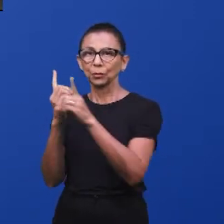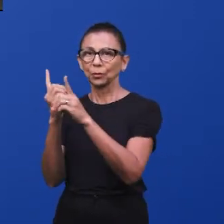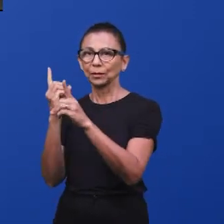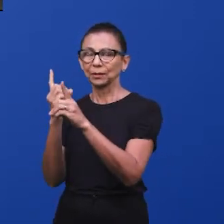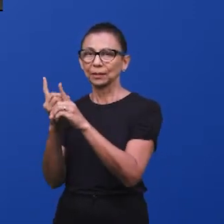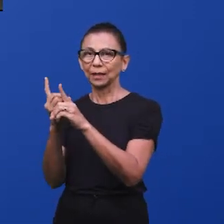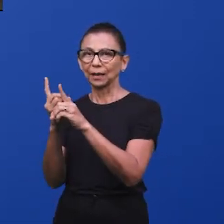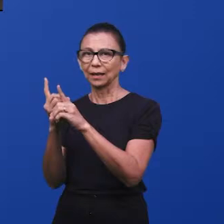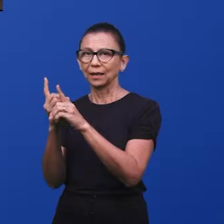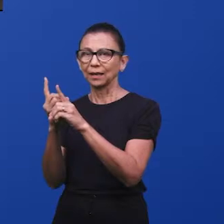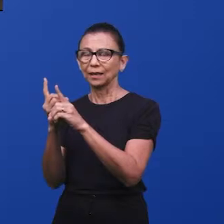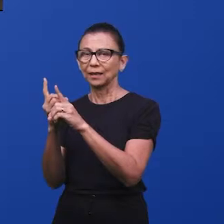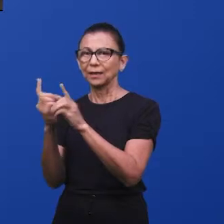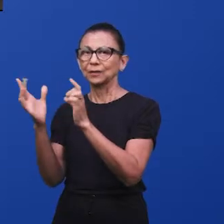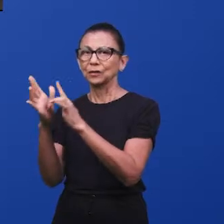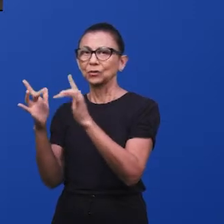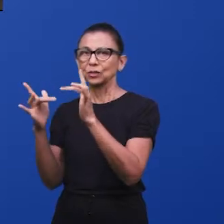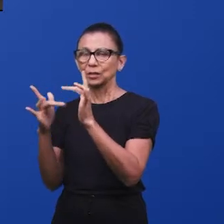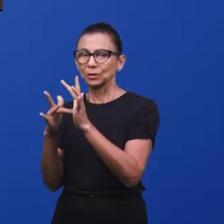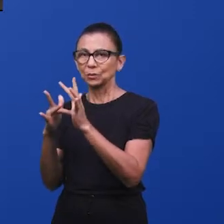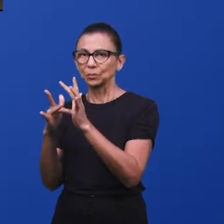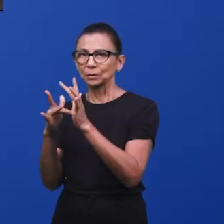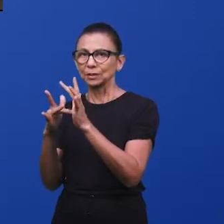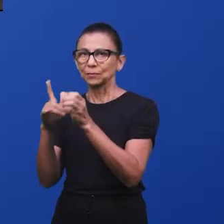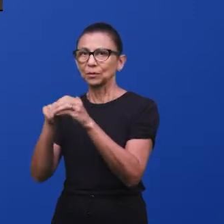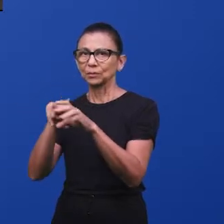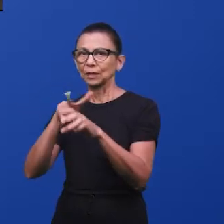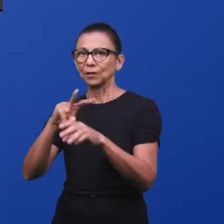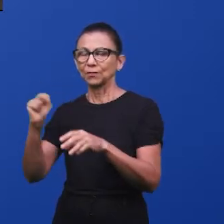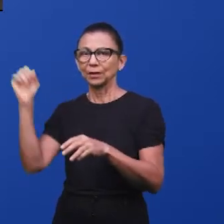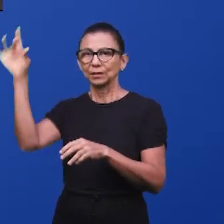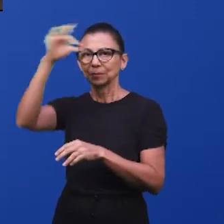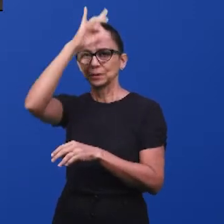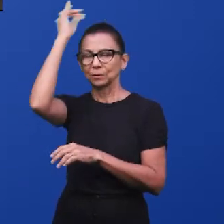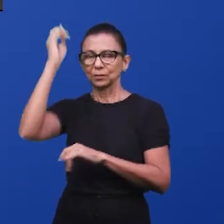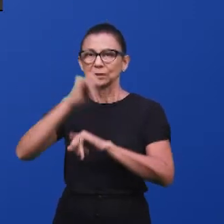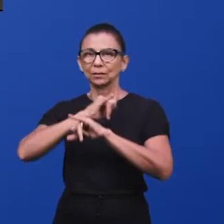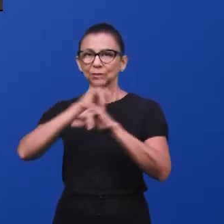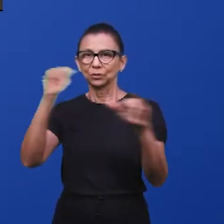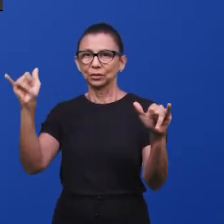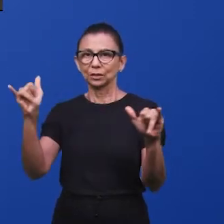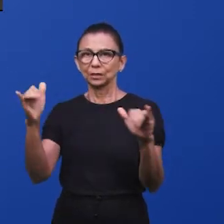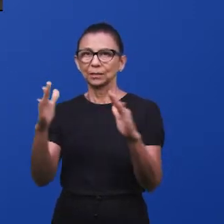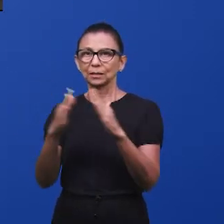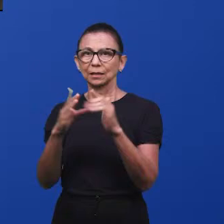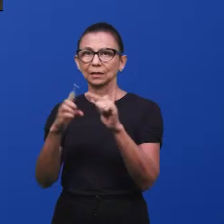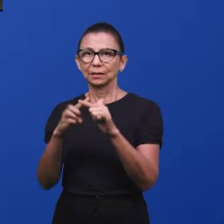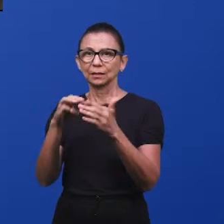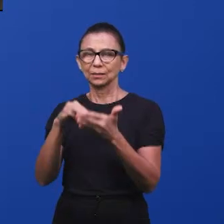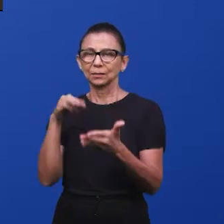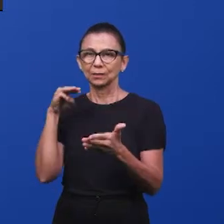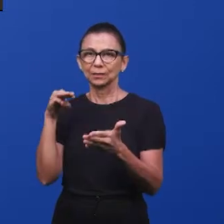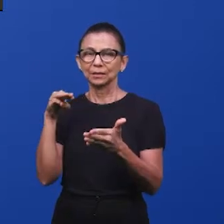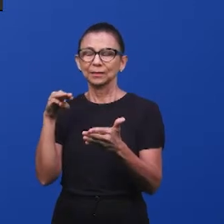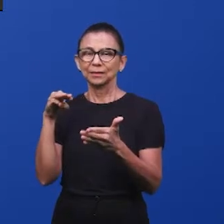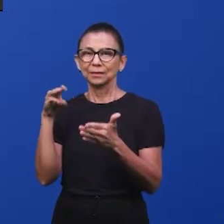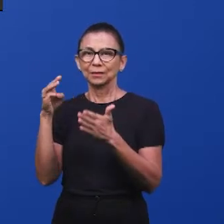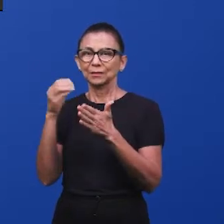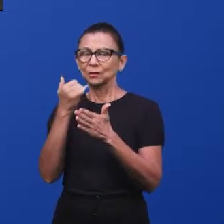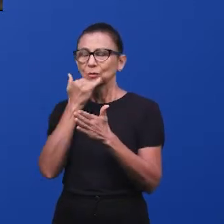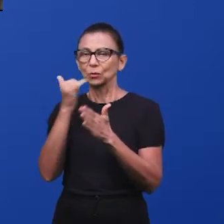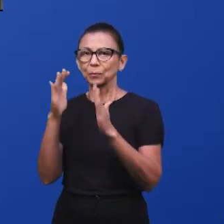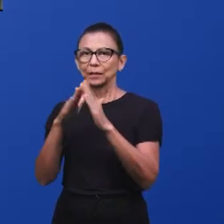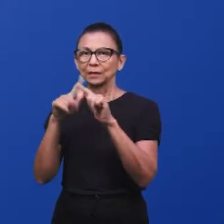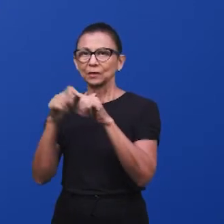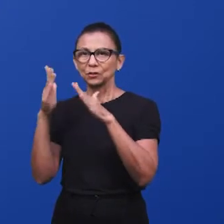O Espírito Santo anuncia, Jesus vem, a igreja fiel proclama, Maranata, a paz do